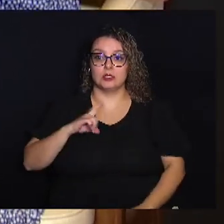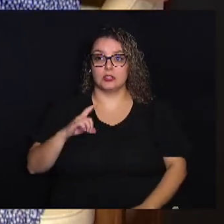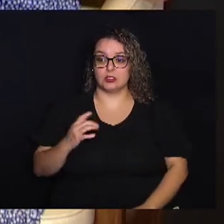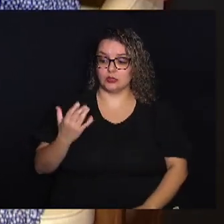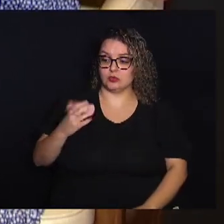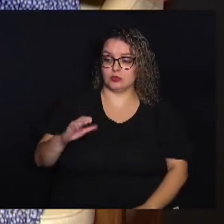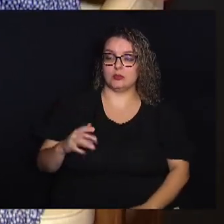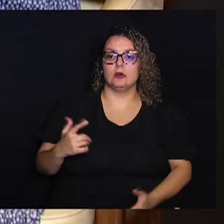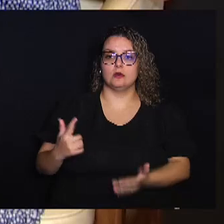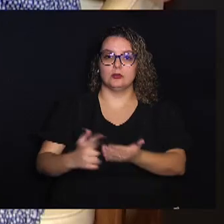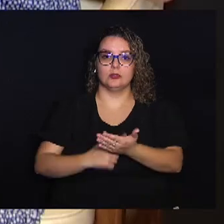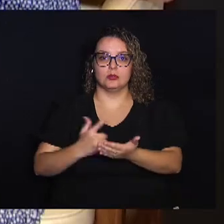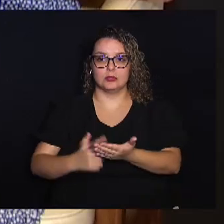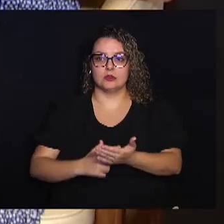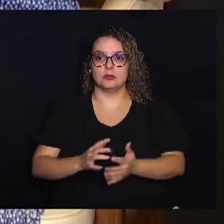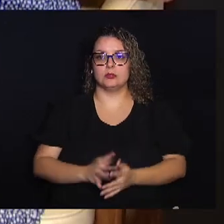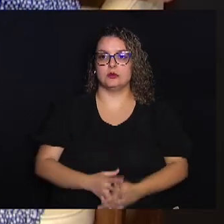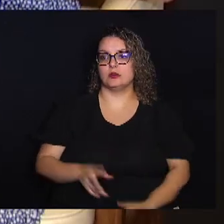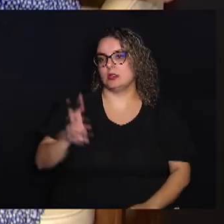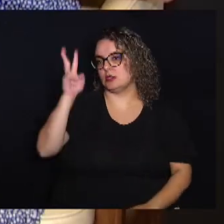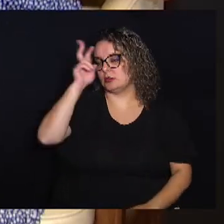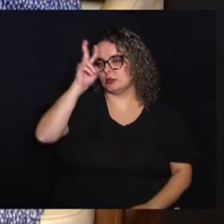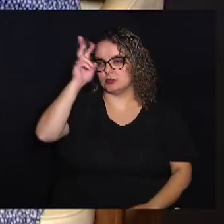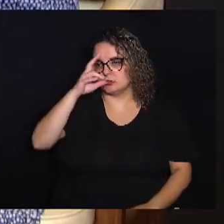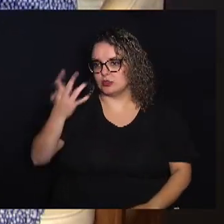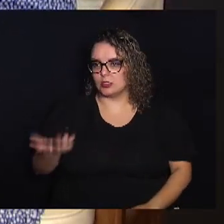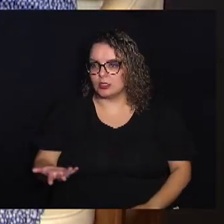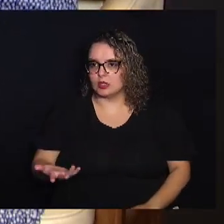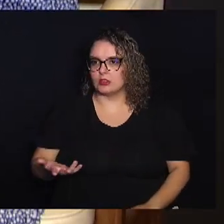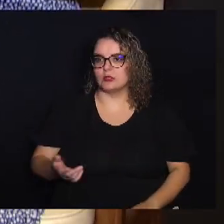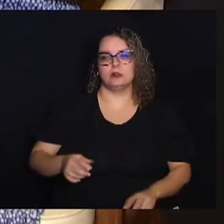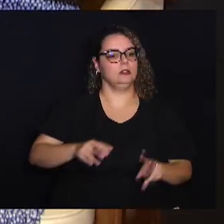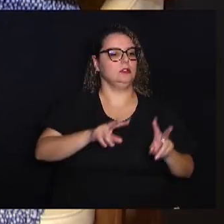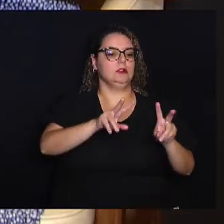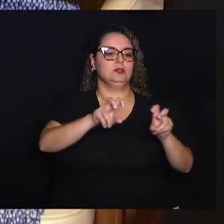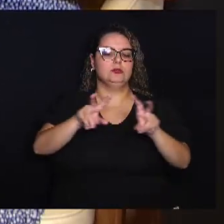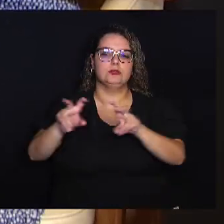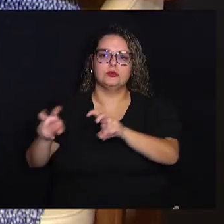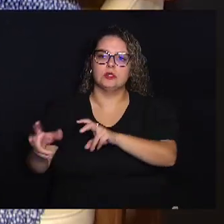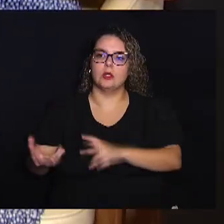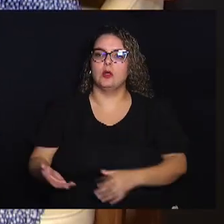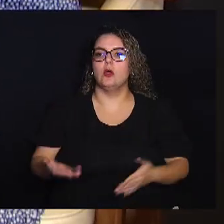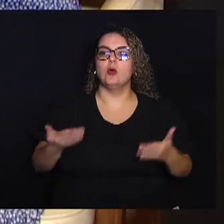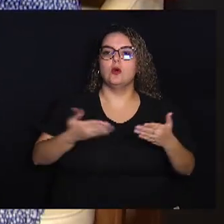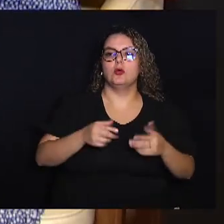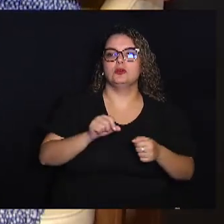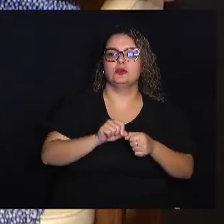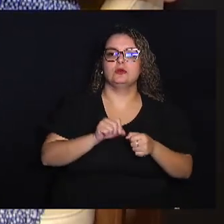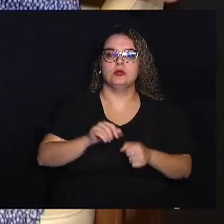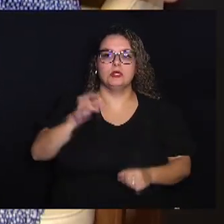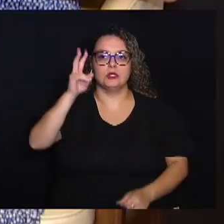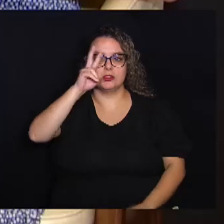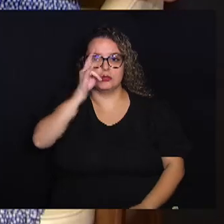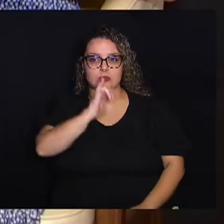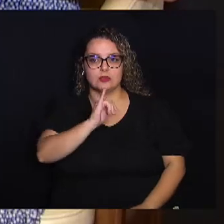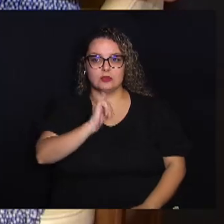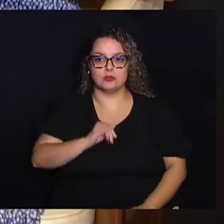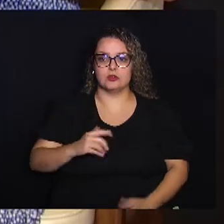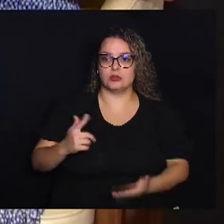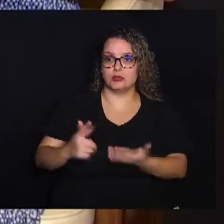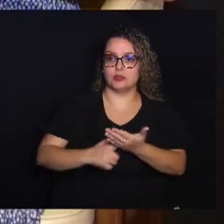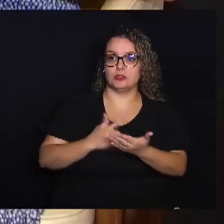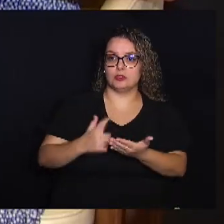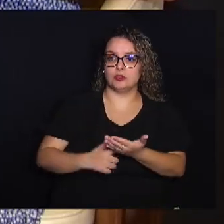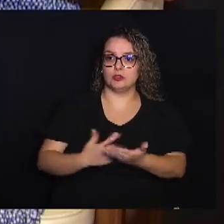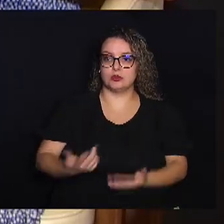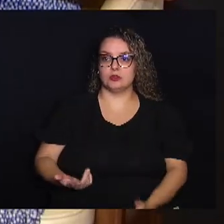de um livro. Então, são histórias que são temáticas, né? Então, por exemplo, hoje a gente fez uma contação de um livro que